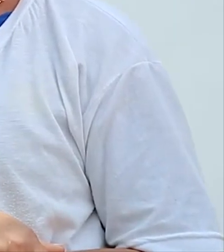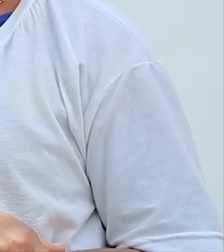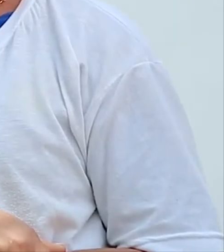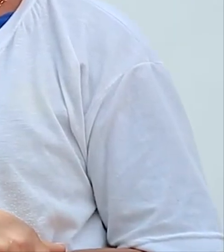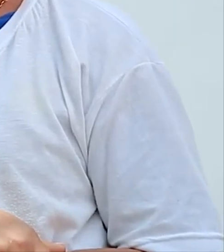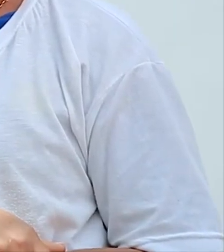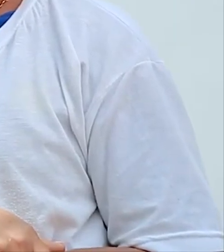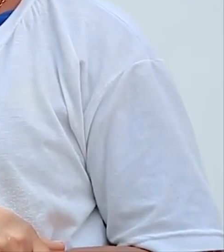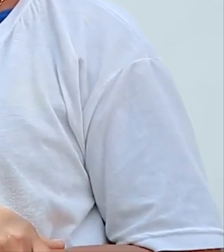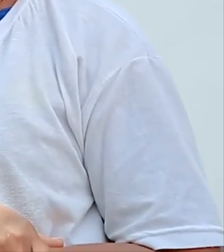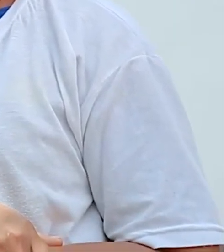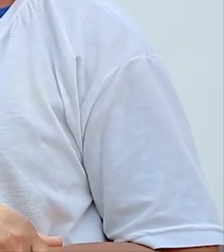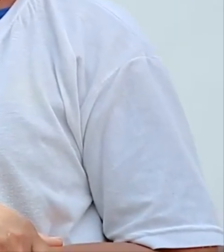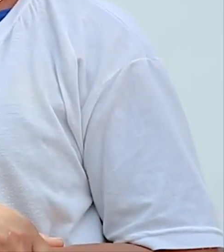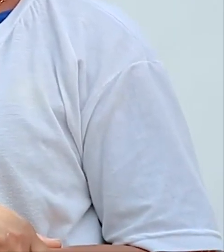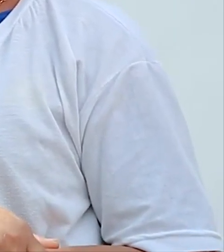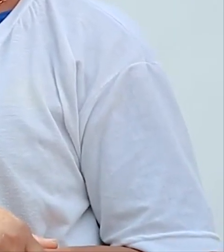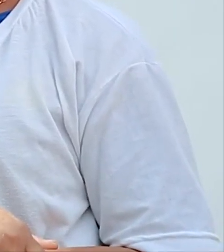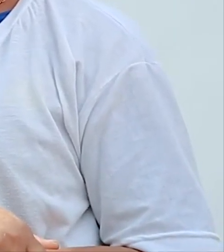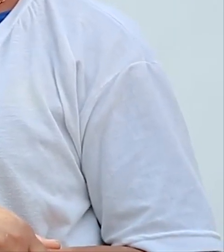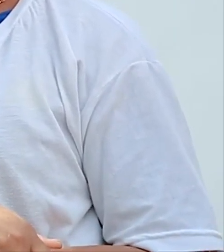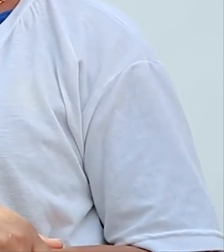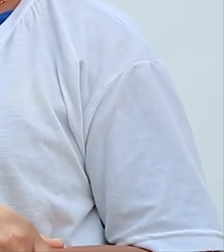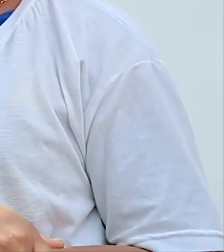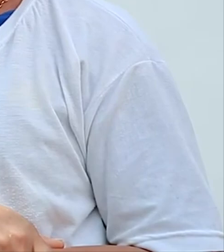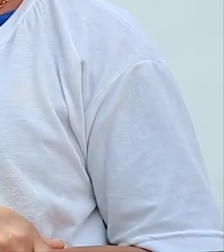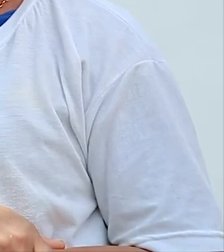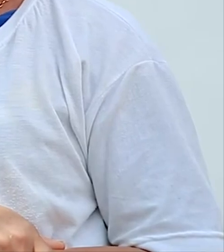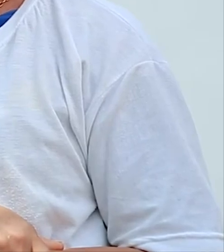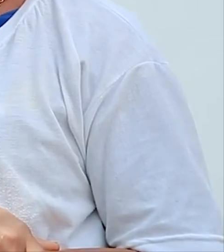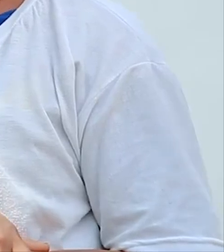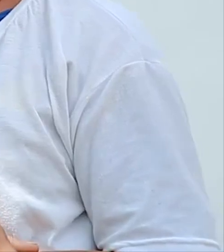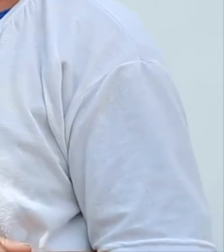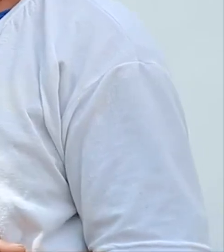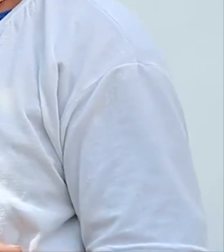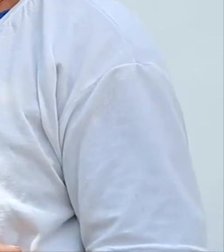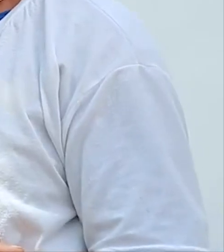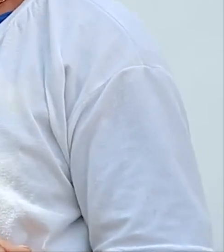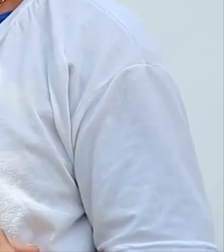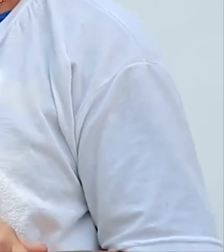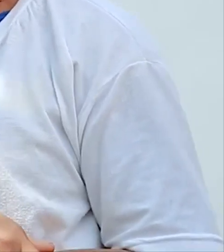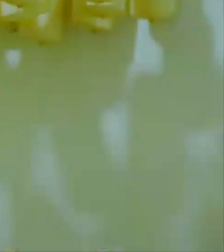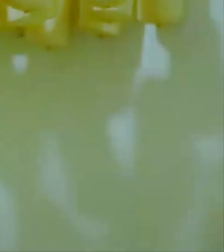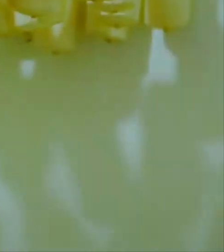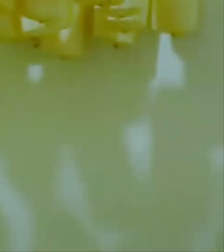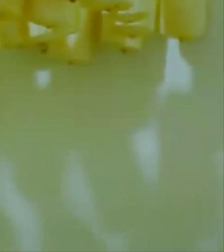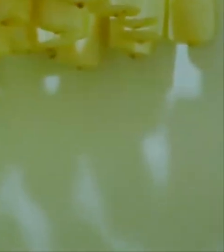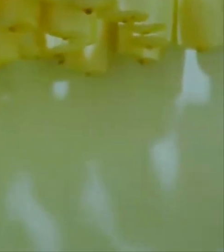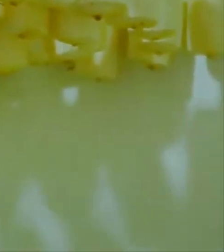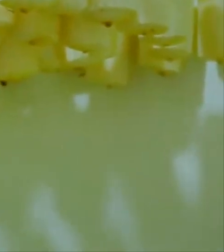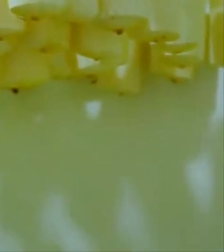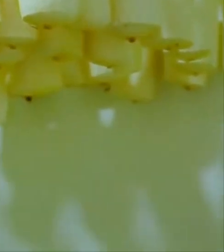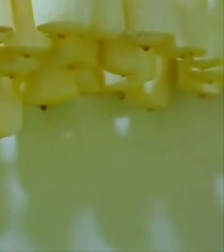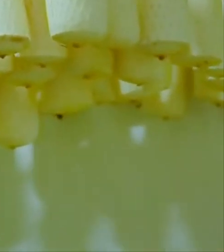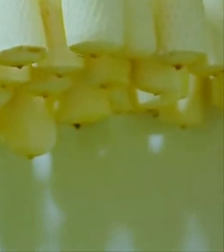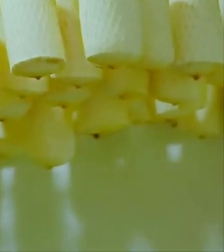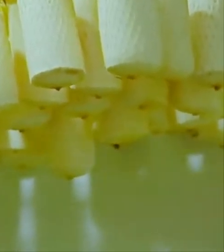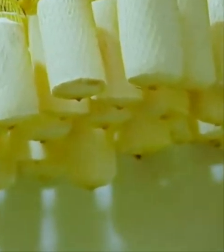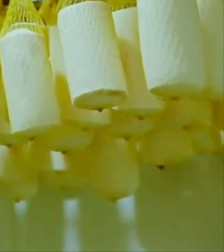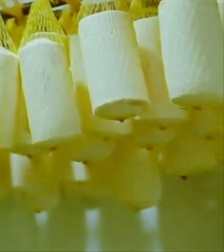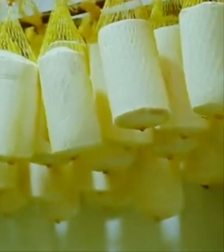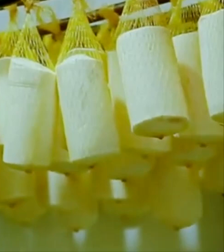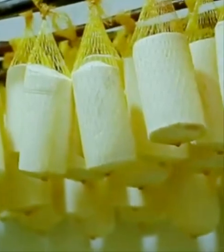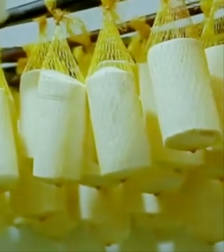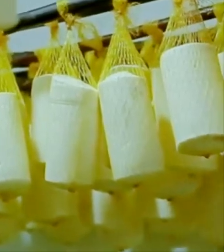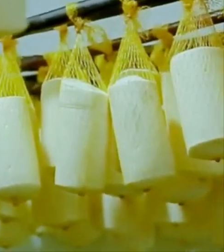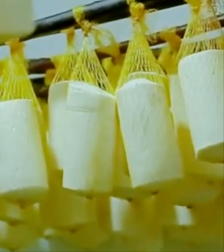Quantidade de funcionários? O funcionário aqui é a indústria, é só um, que é o rapazinho que ajuda nós a limpar, e eu e meu